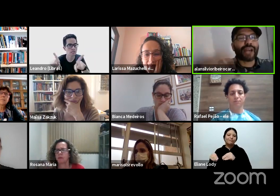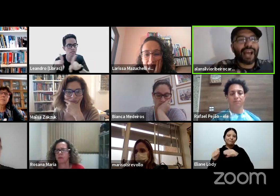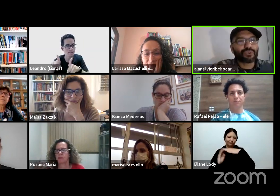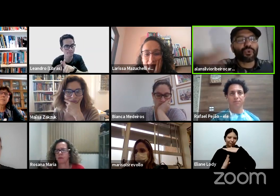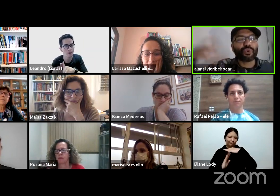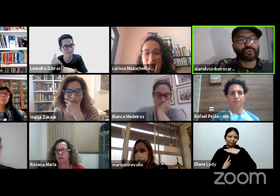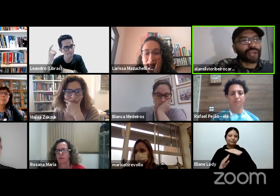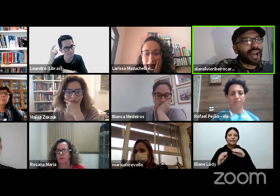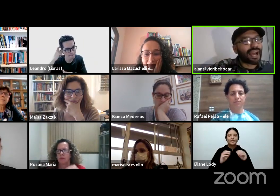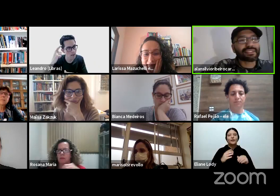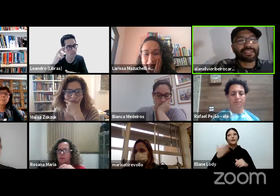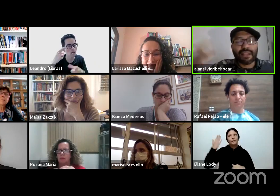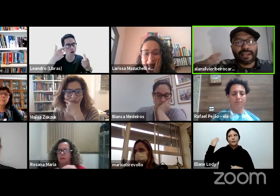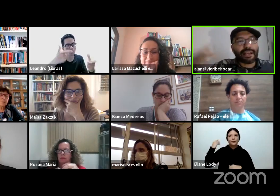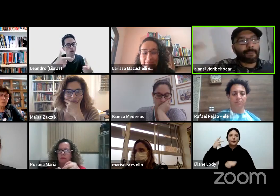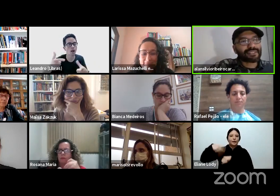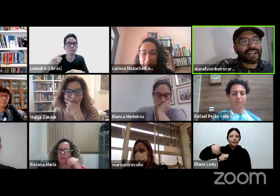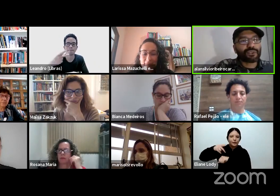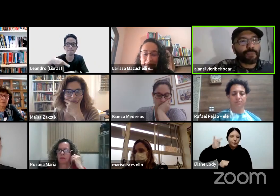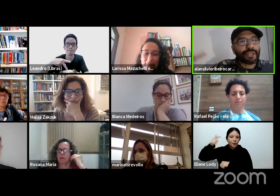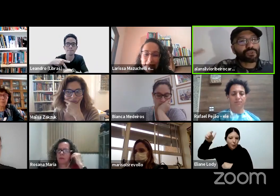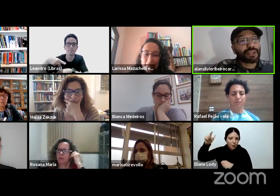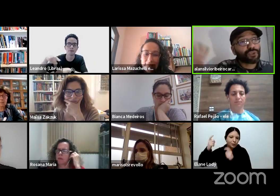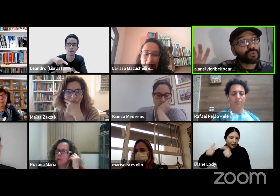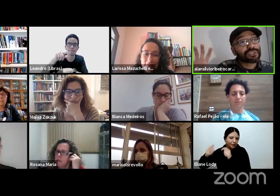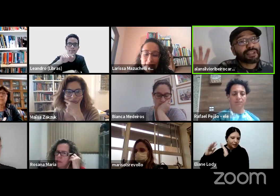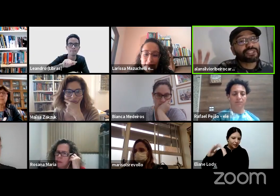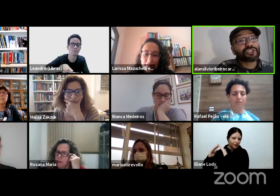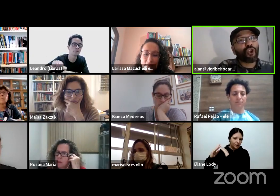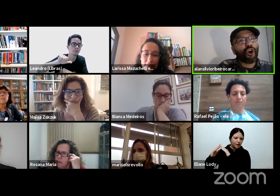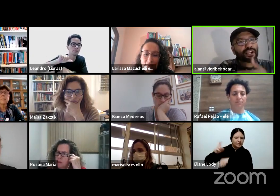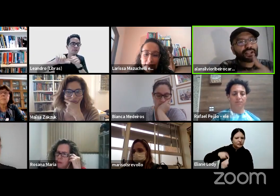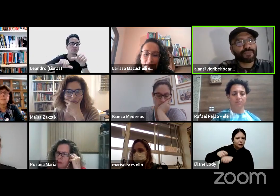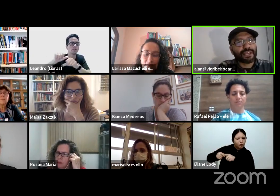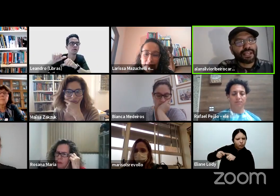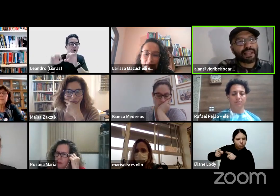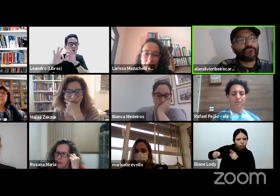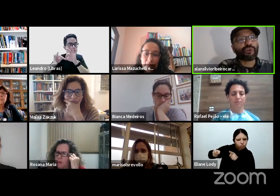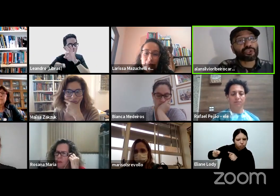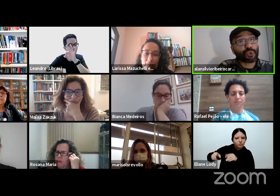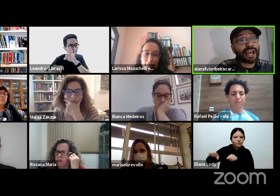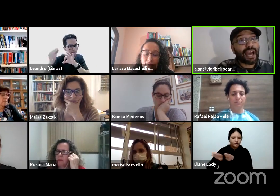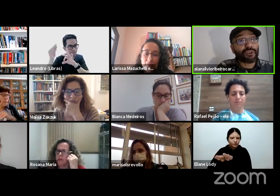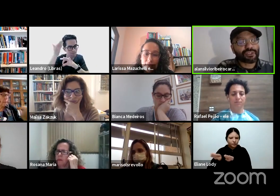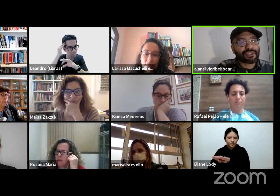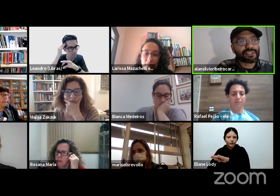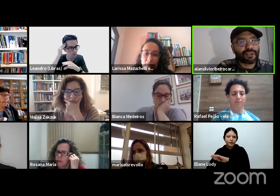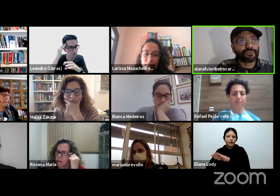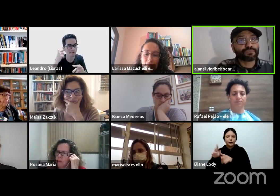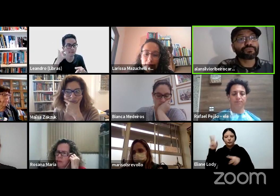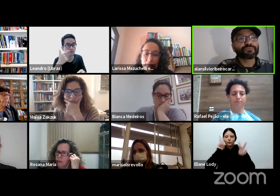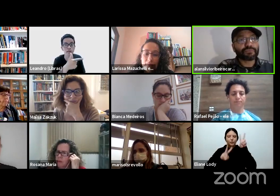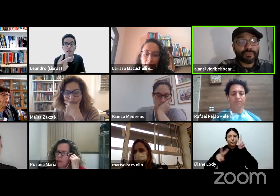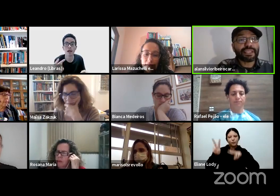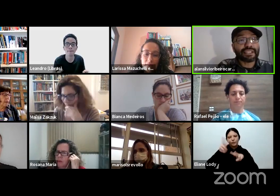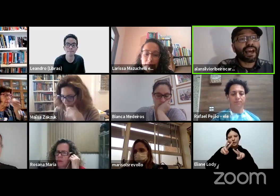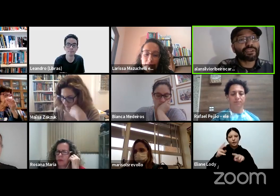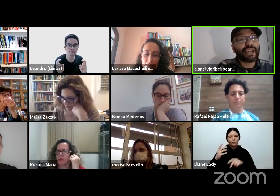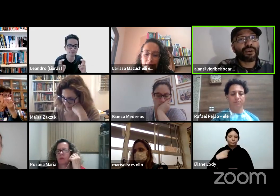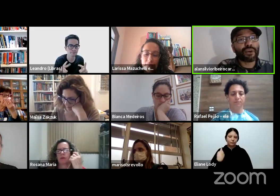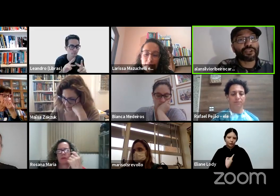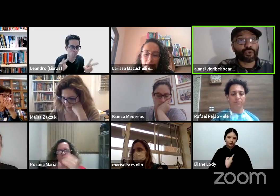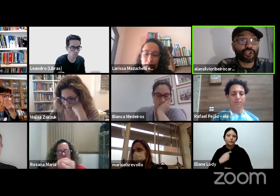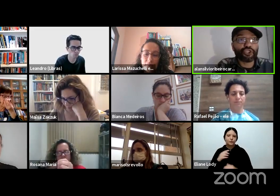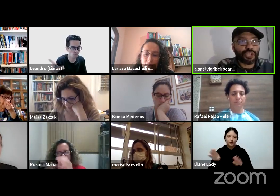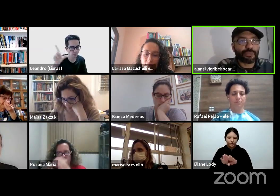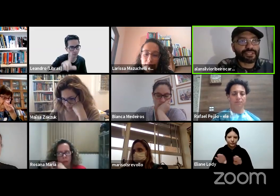ter morado em outros lugares, né, passado períodos mais longos, também desloca, né, o nosso olhar, a nossa visão. E claro,